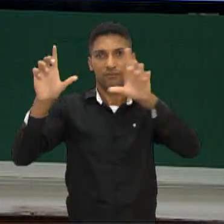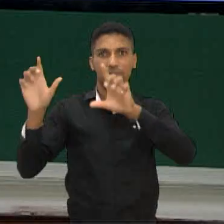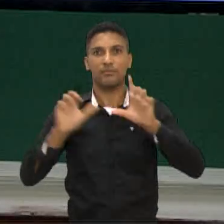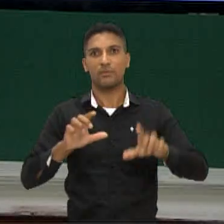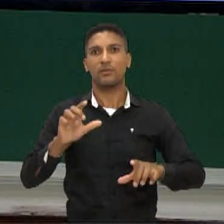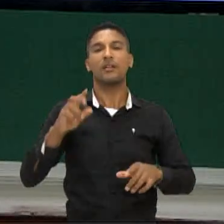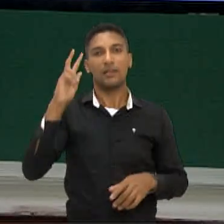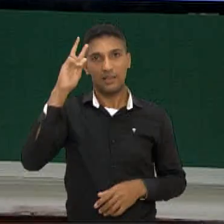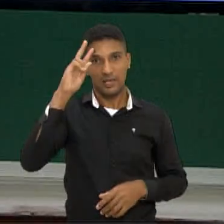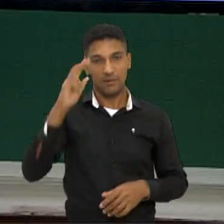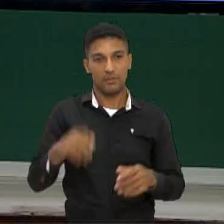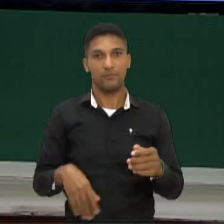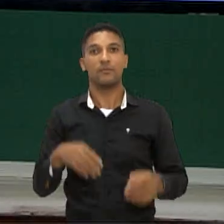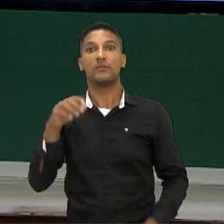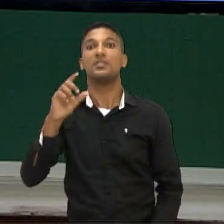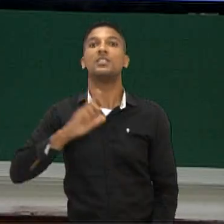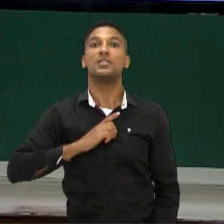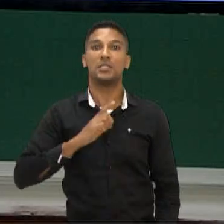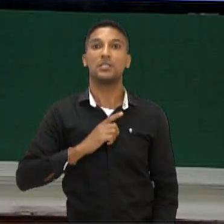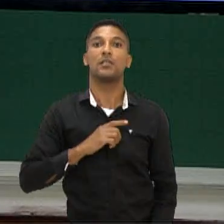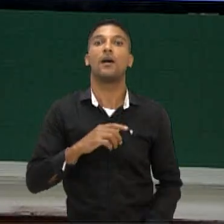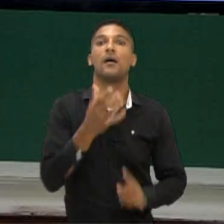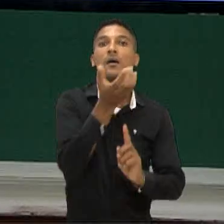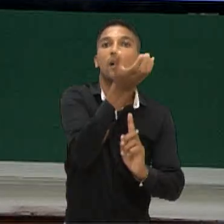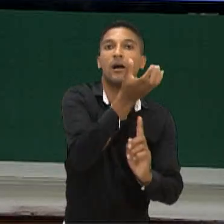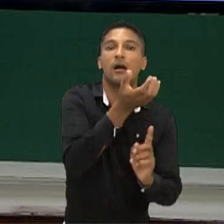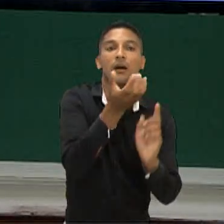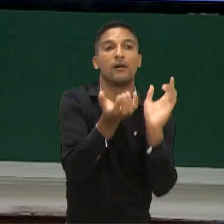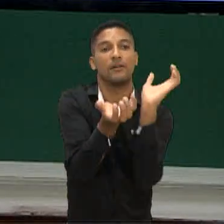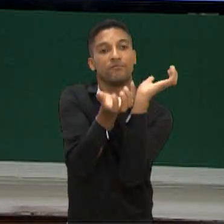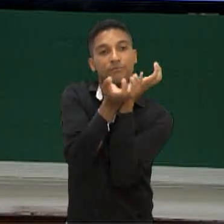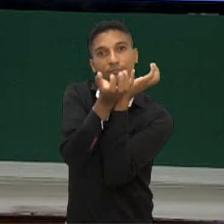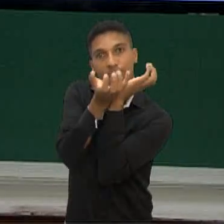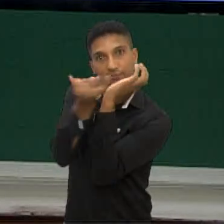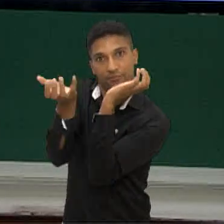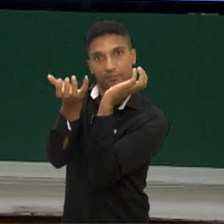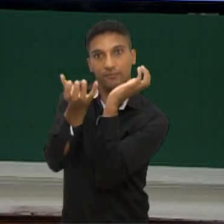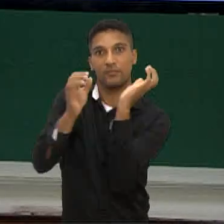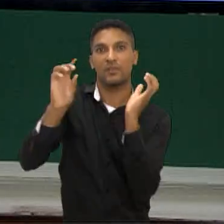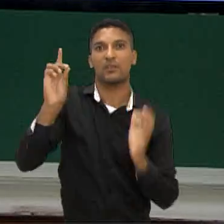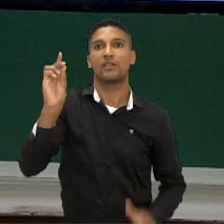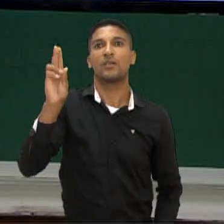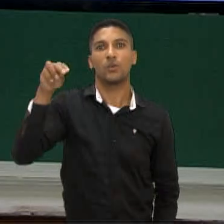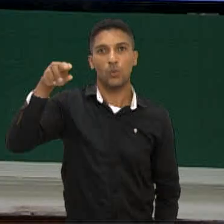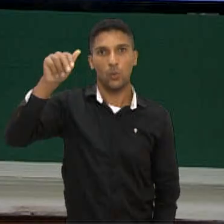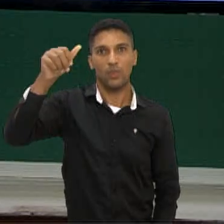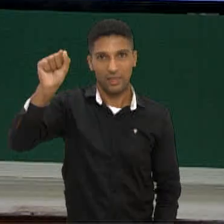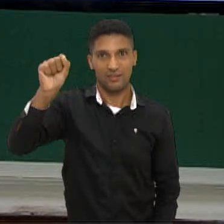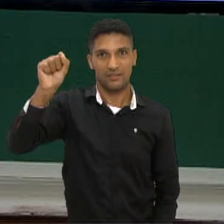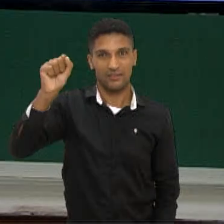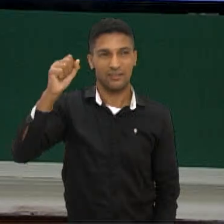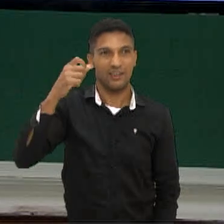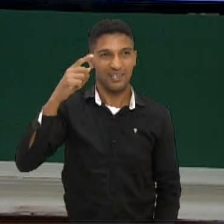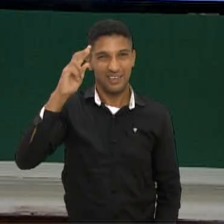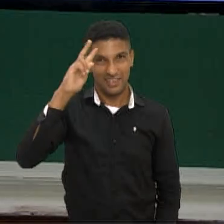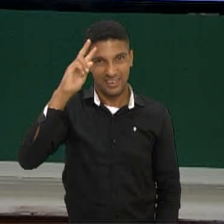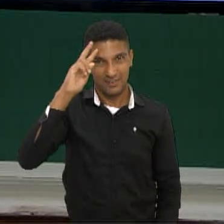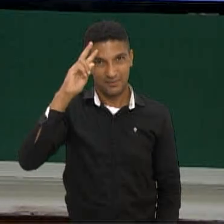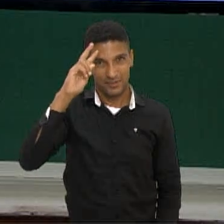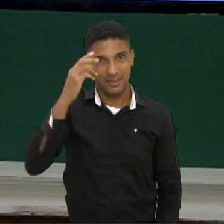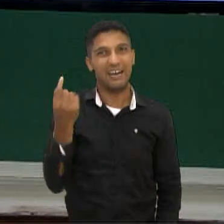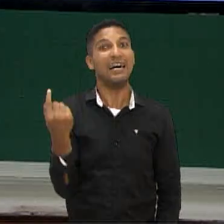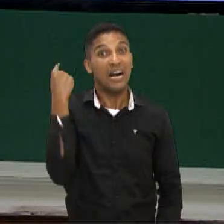praias, vegetação litorânea, mata atlântica. Então, essas imagens aqui até fiz de propósito, coloquei aqui para que